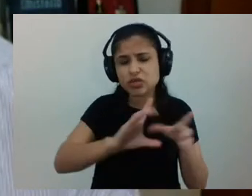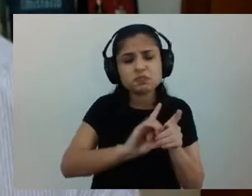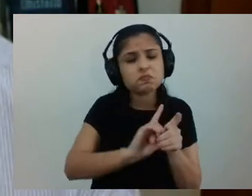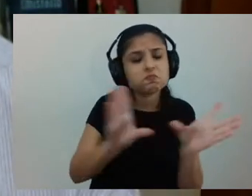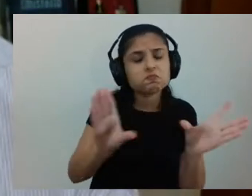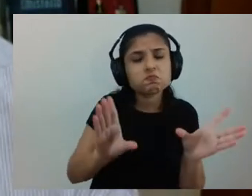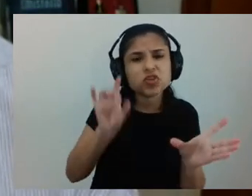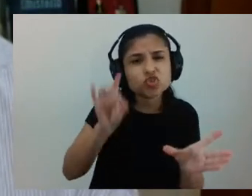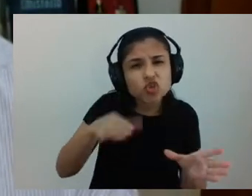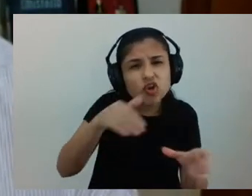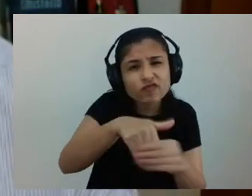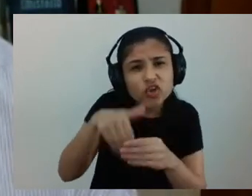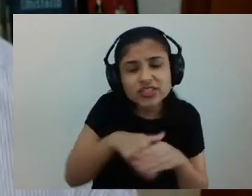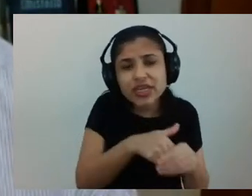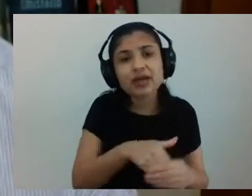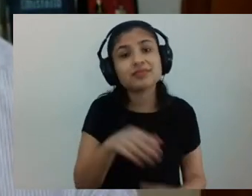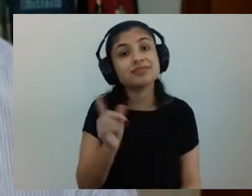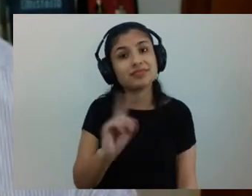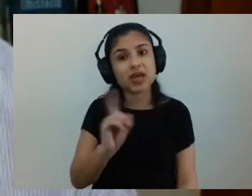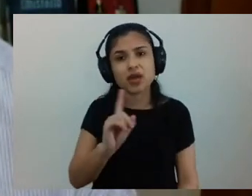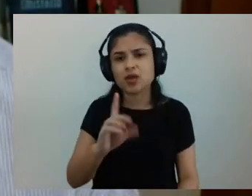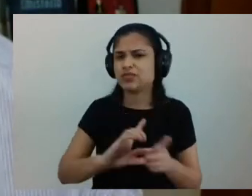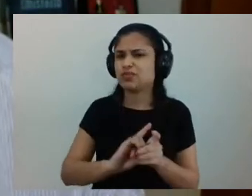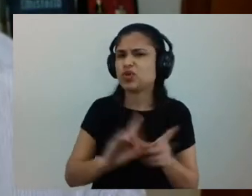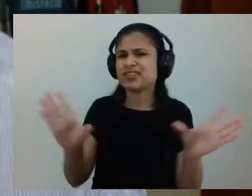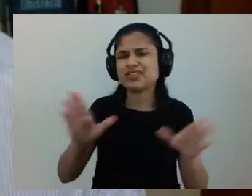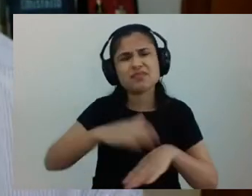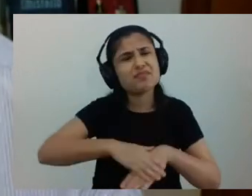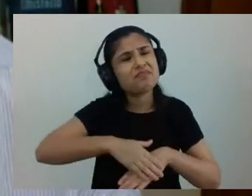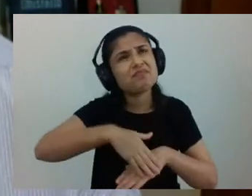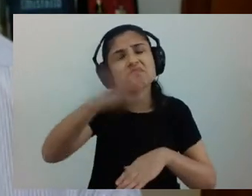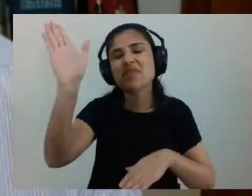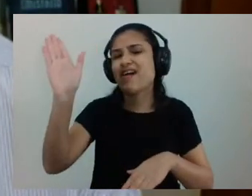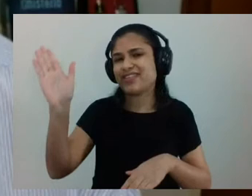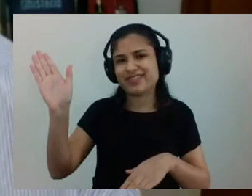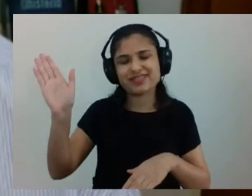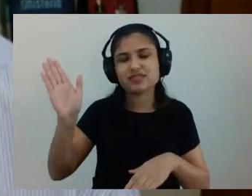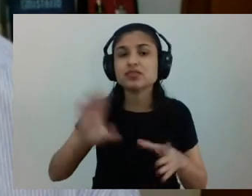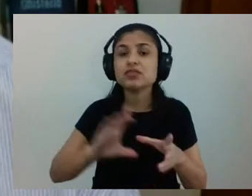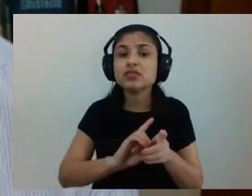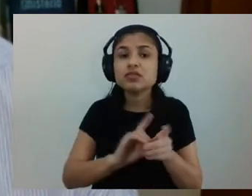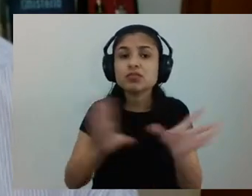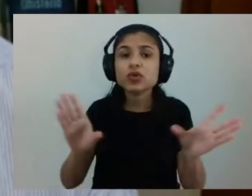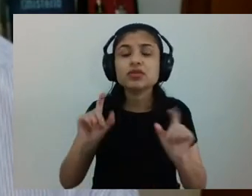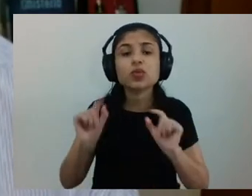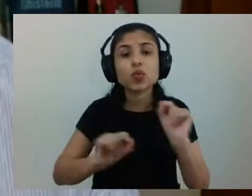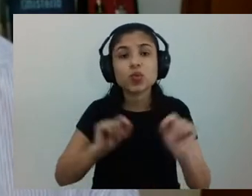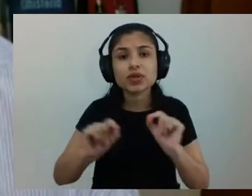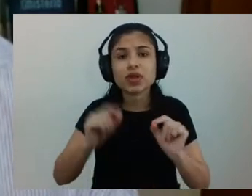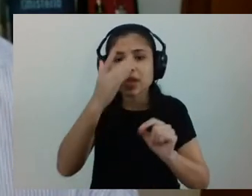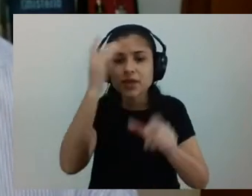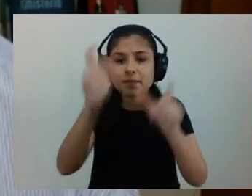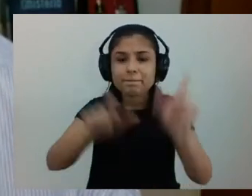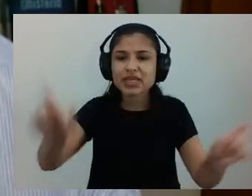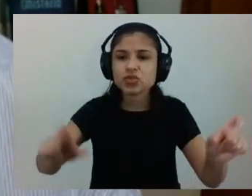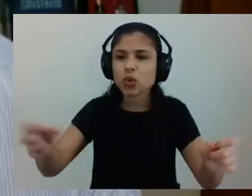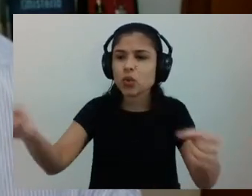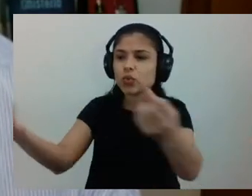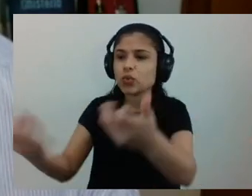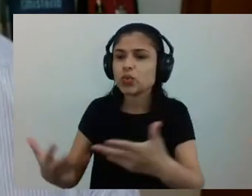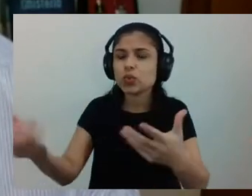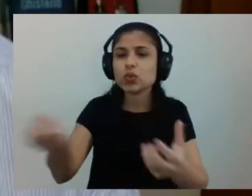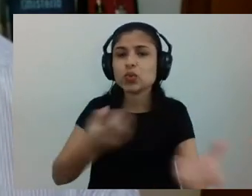votar. Democracia é mais do que isso. Democracia é poder ouvir as pessoas. Democracia é